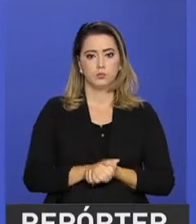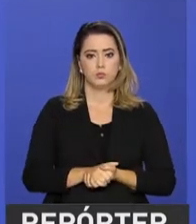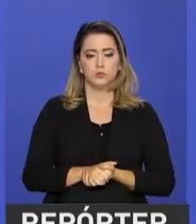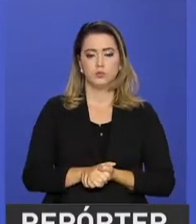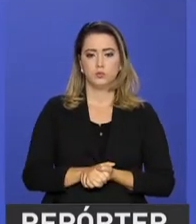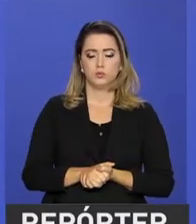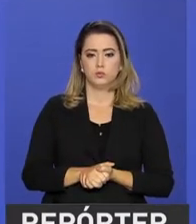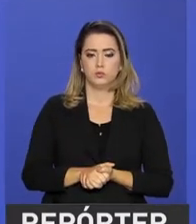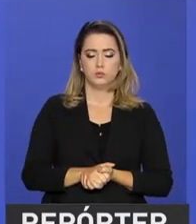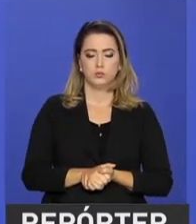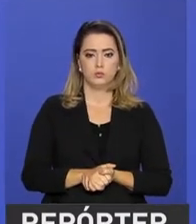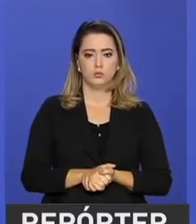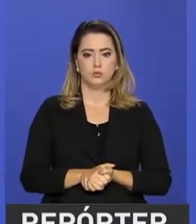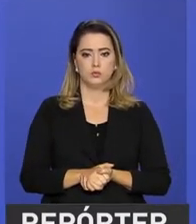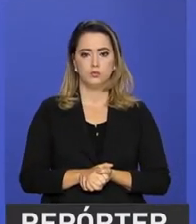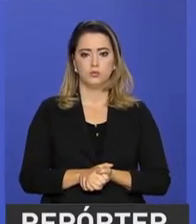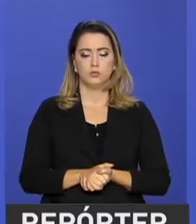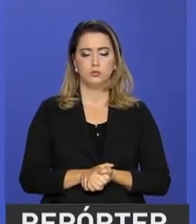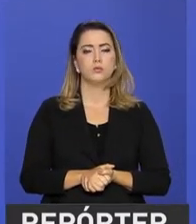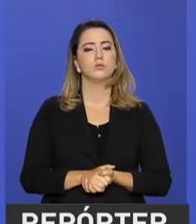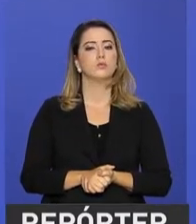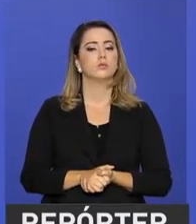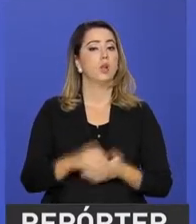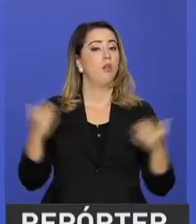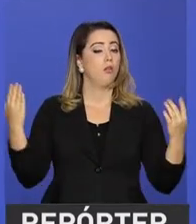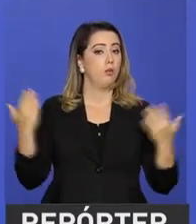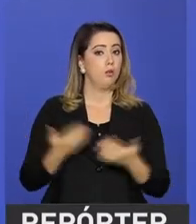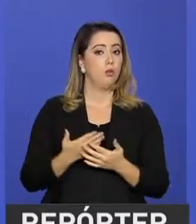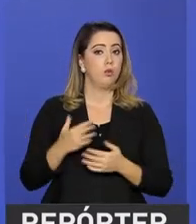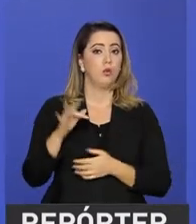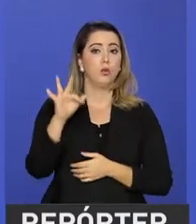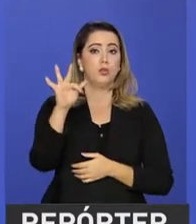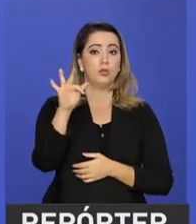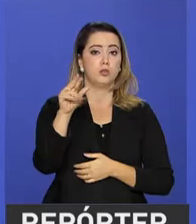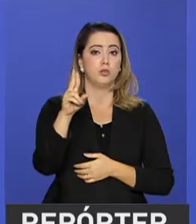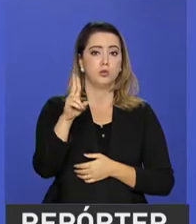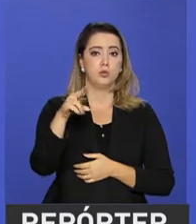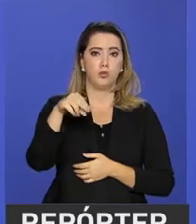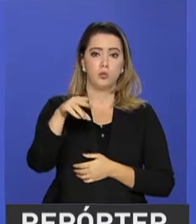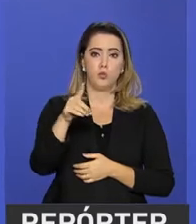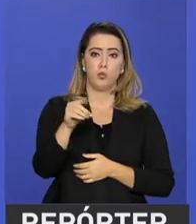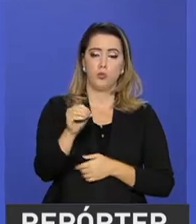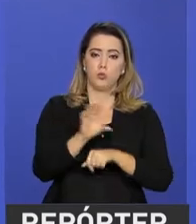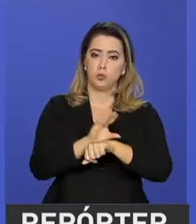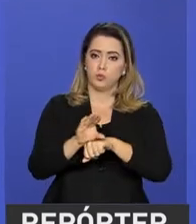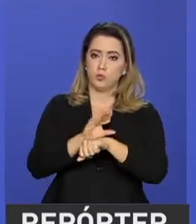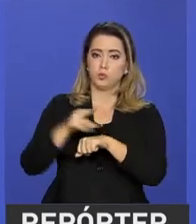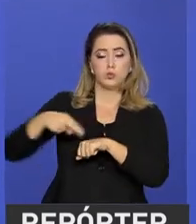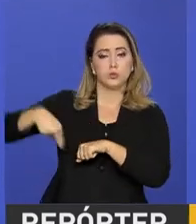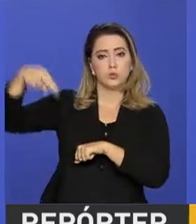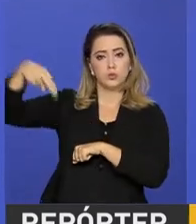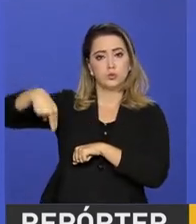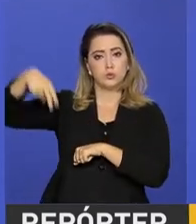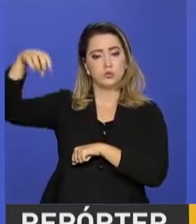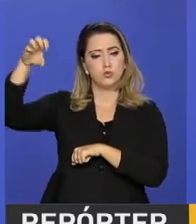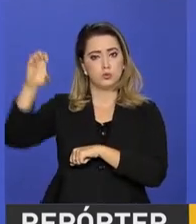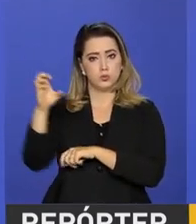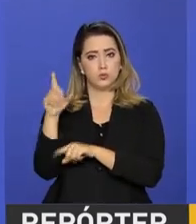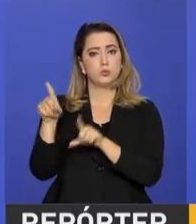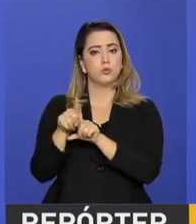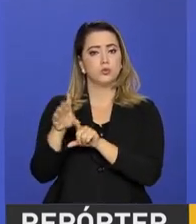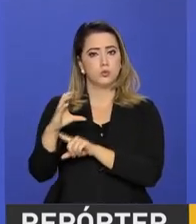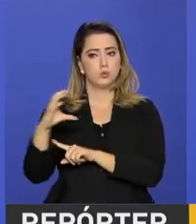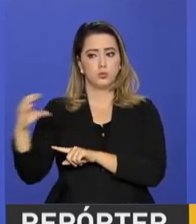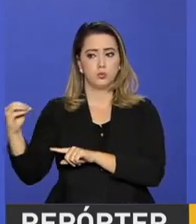a partir de agora os fundos constitucionais do norte do nordeste e do